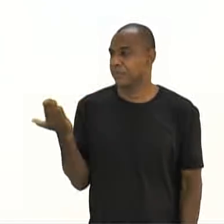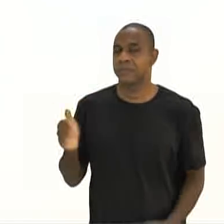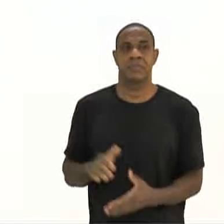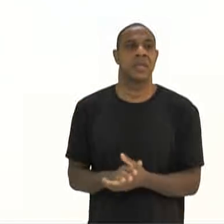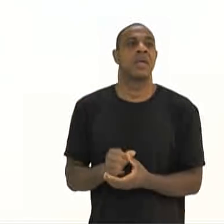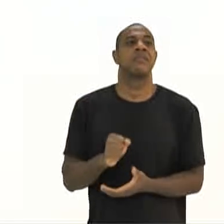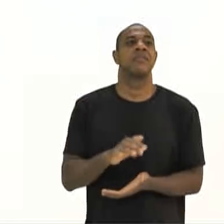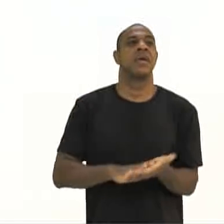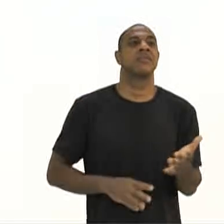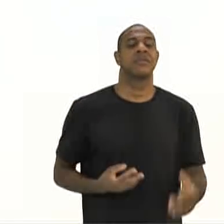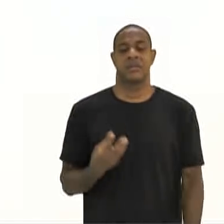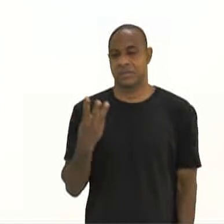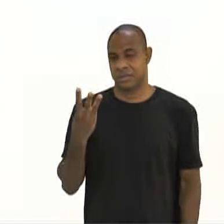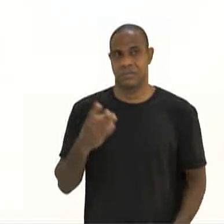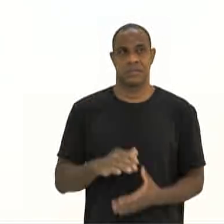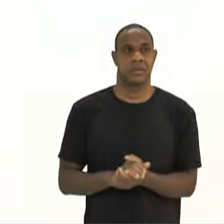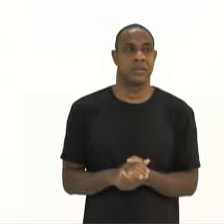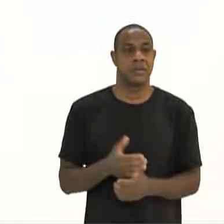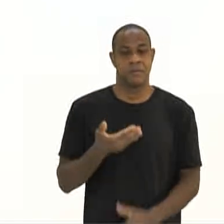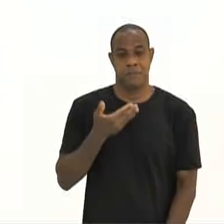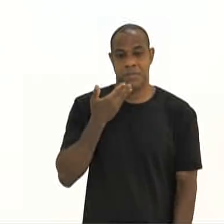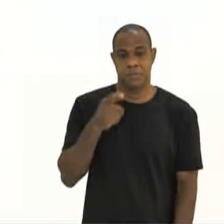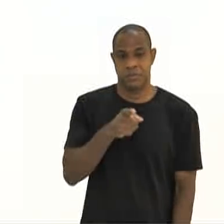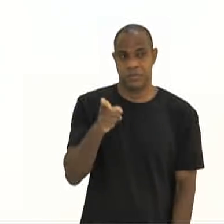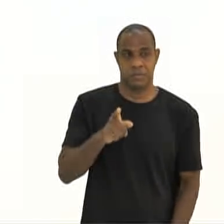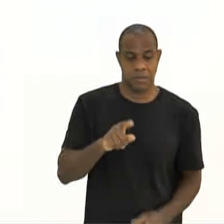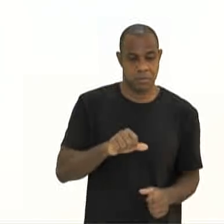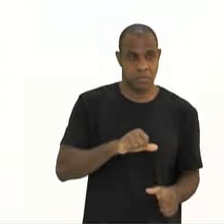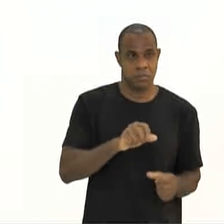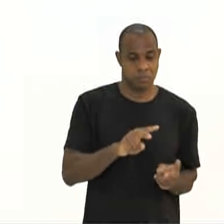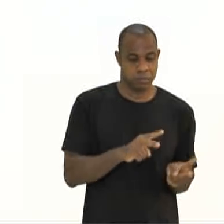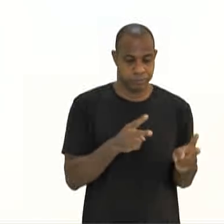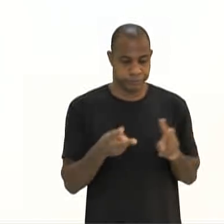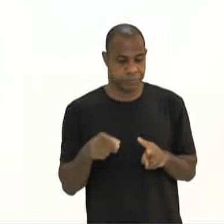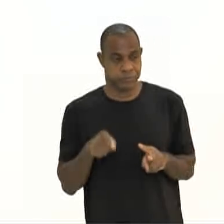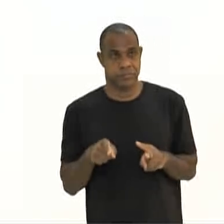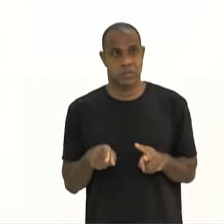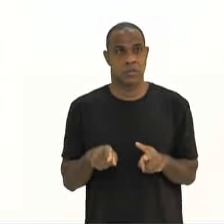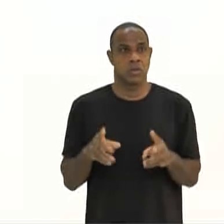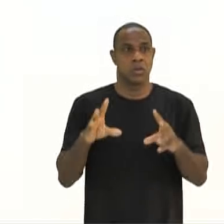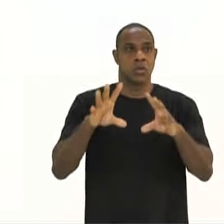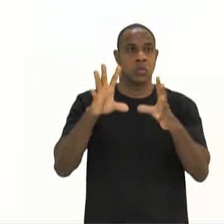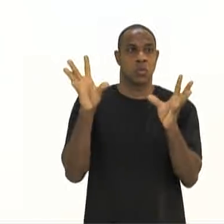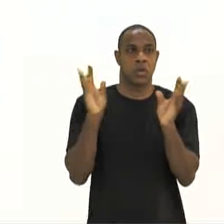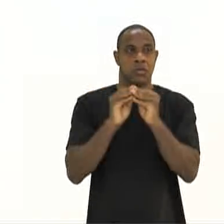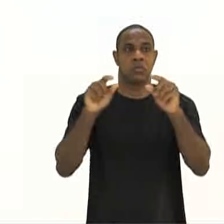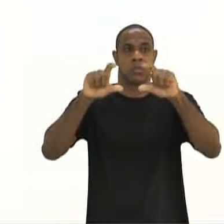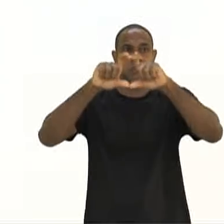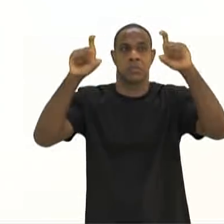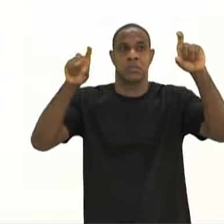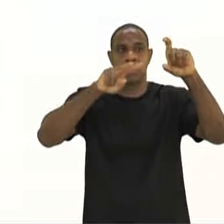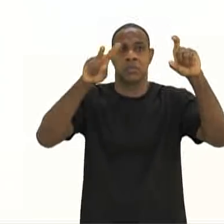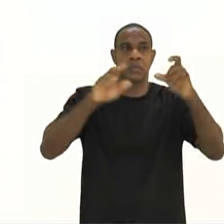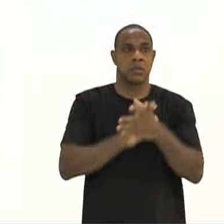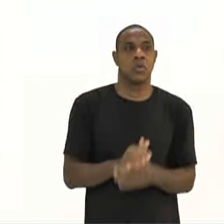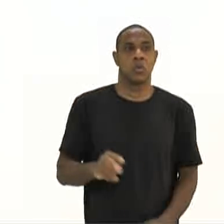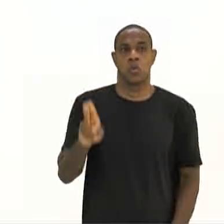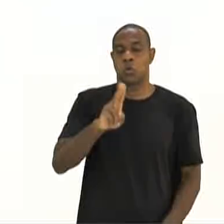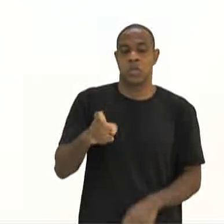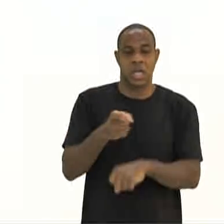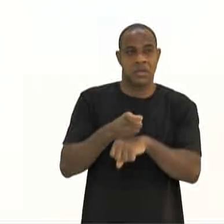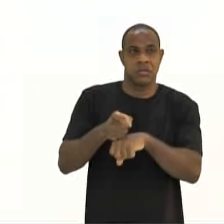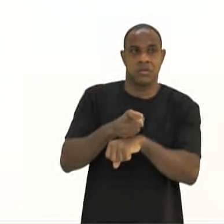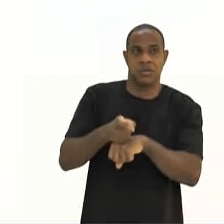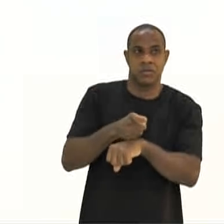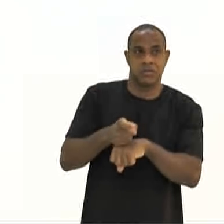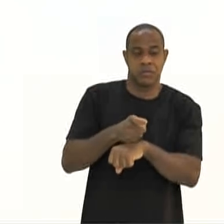Atividade 3 agora. Eu vou pedir para vocês transformarem o resumo abaixo em sinopse. Use adjetivos